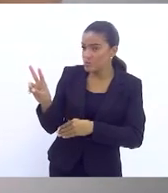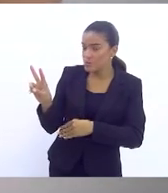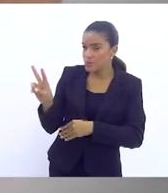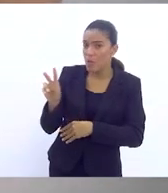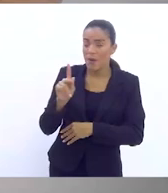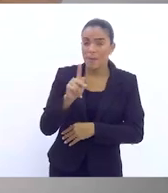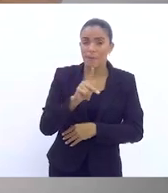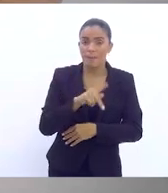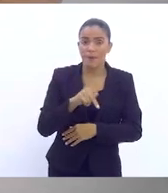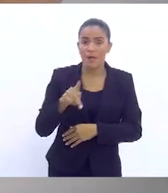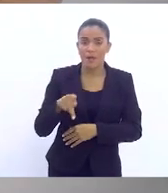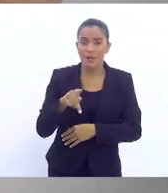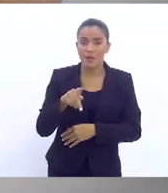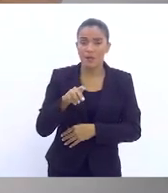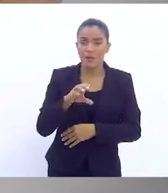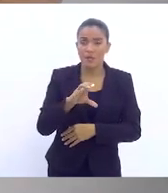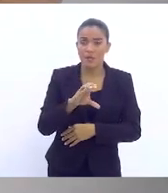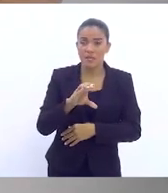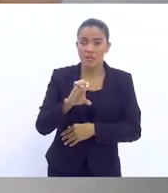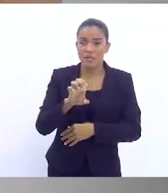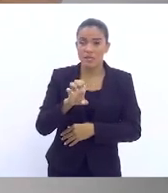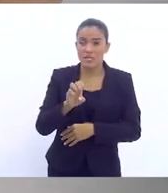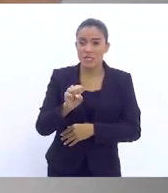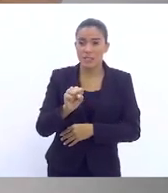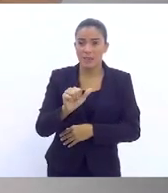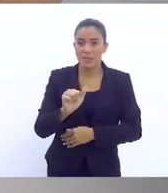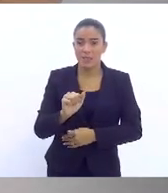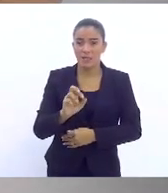no presidente da seas por favor